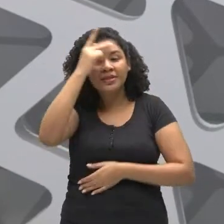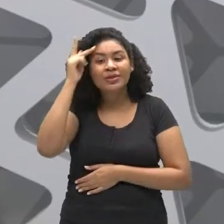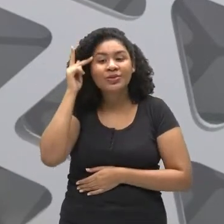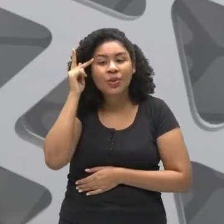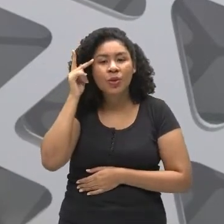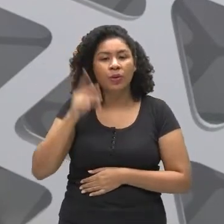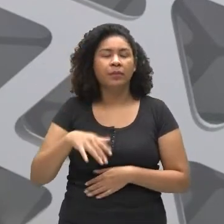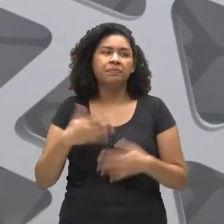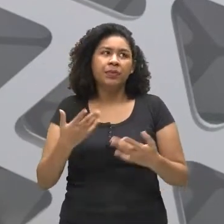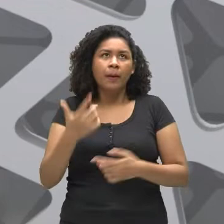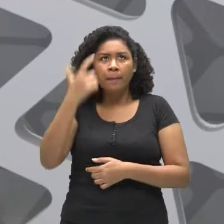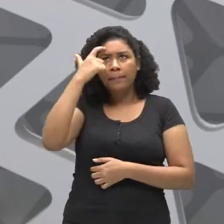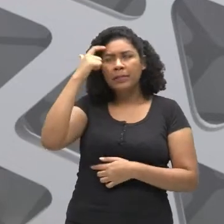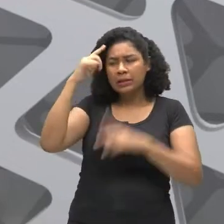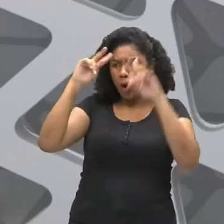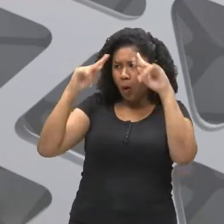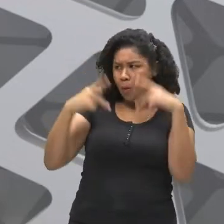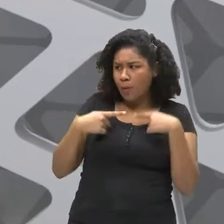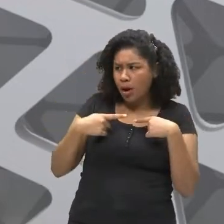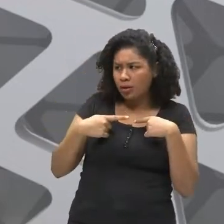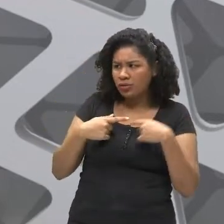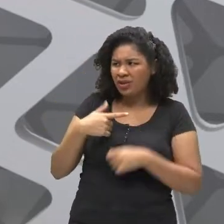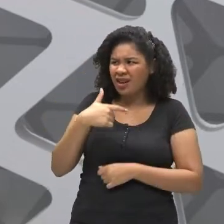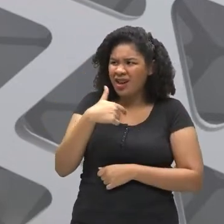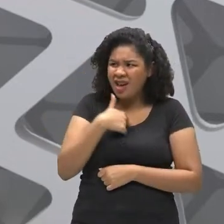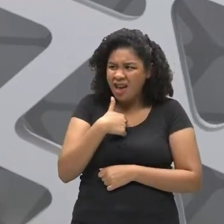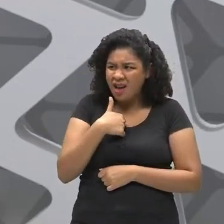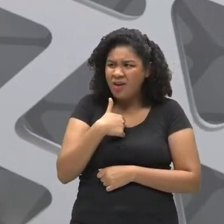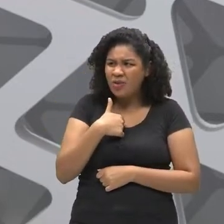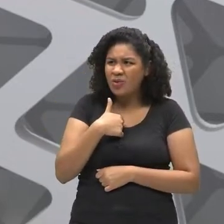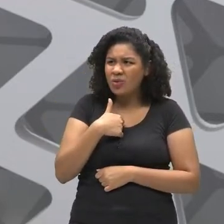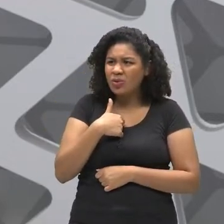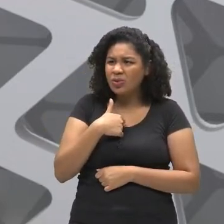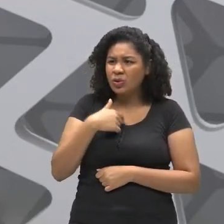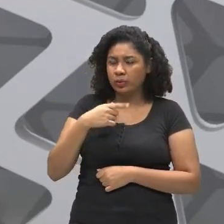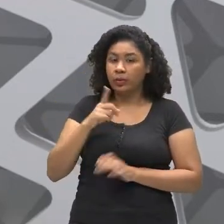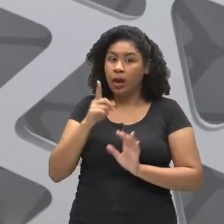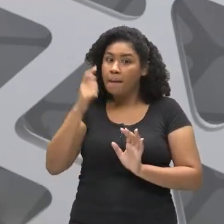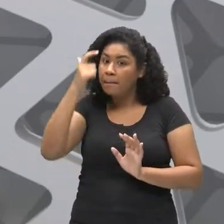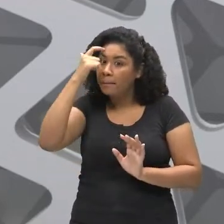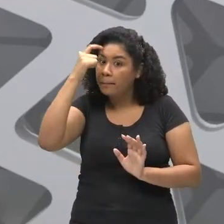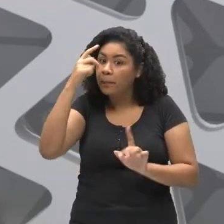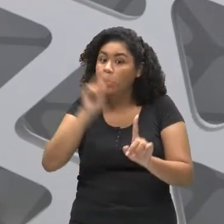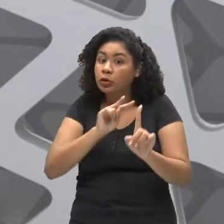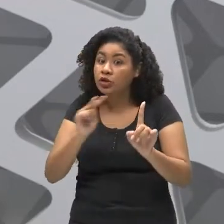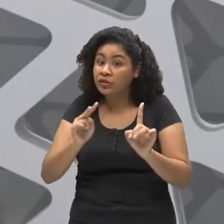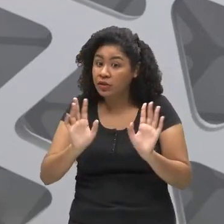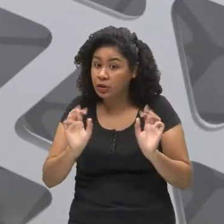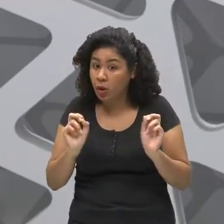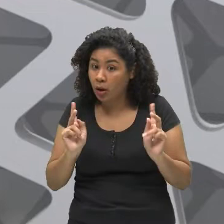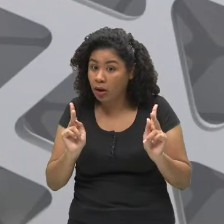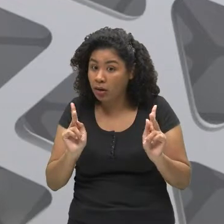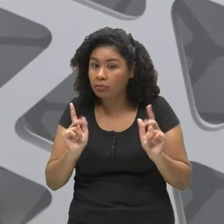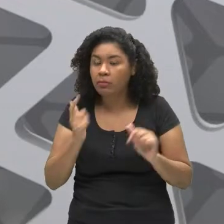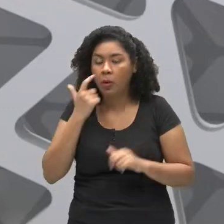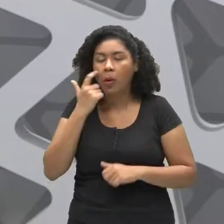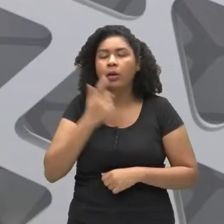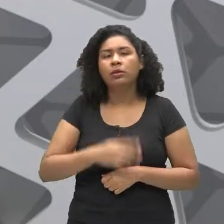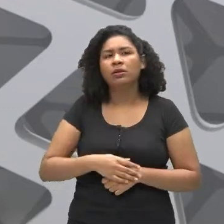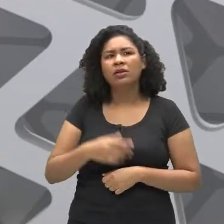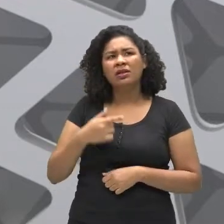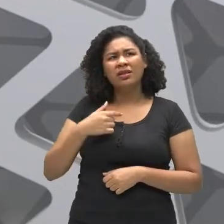esse lado humanista? Eu não posso mais viver aquela igreja, esses pensadores aí, tá? Uma igreja voltada para o